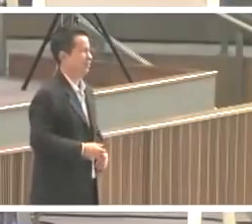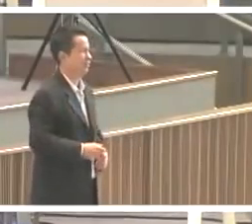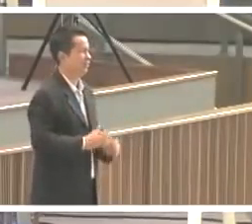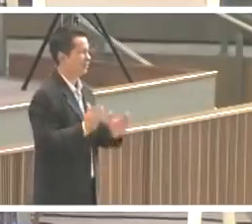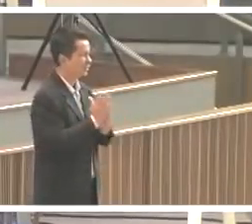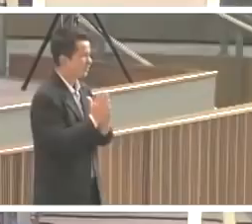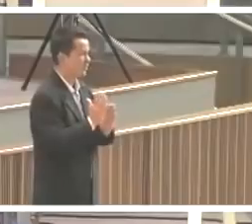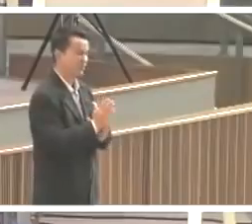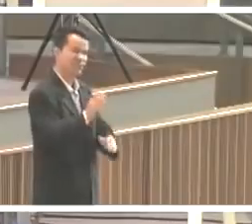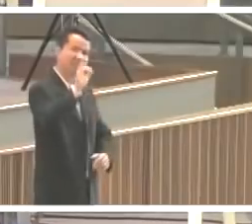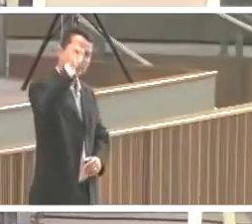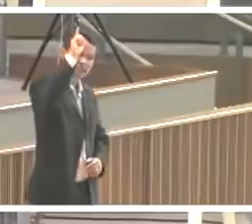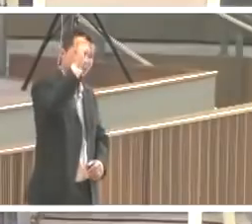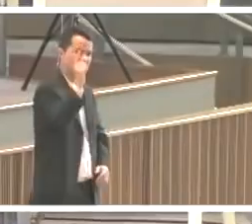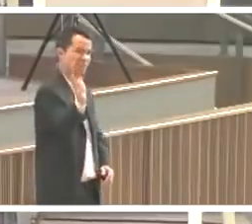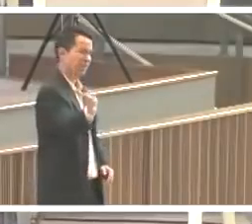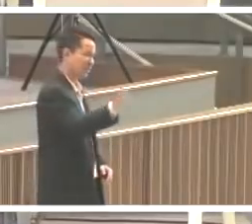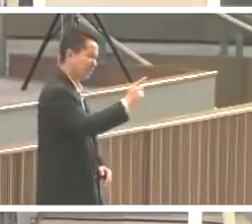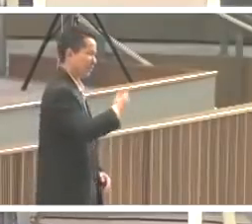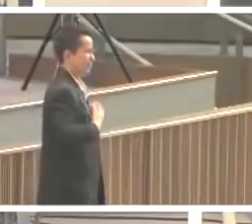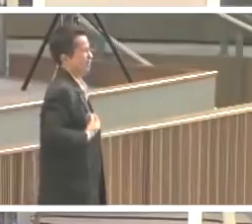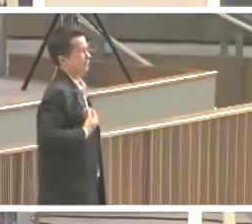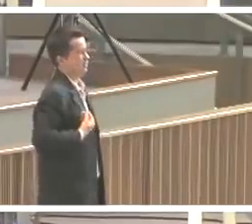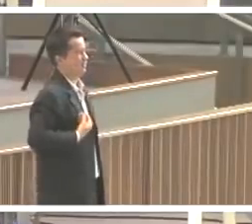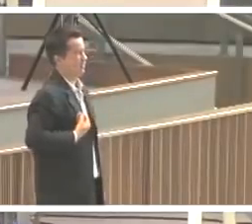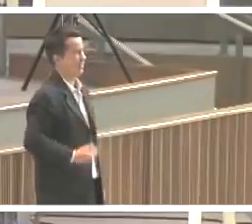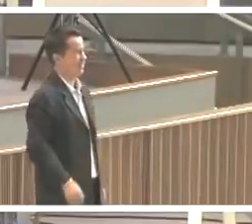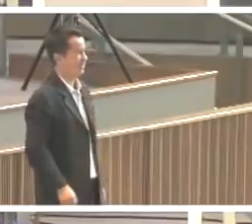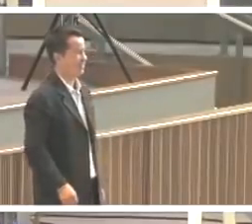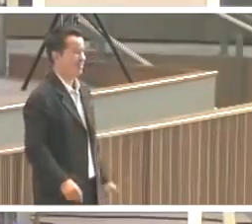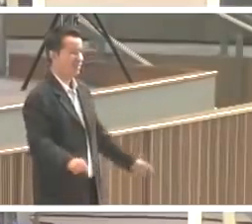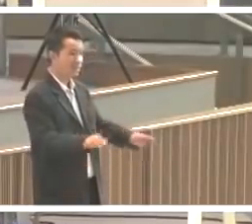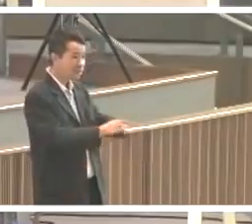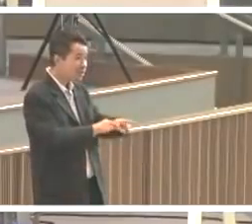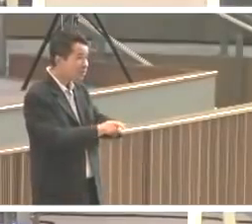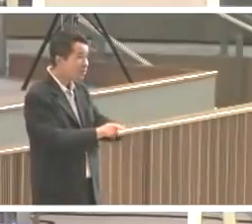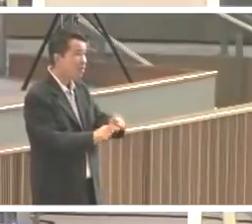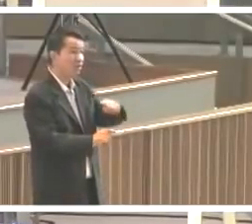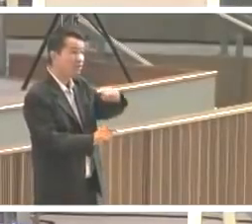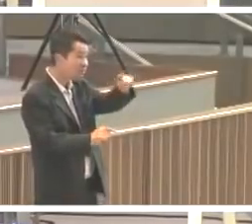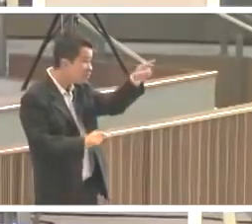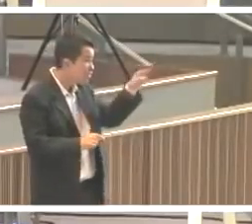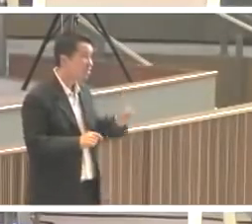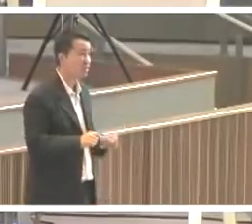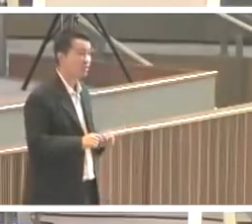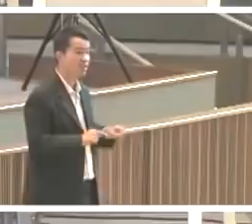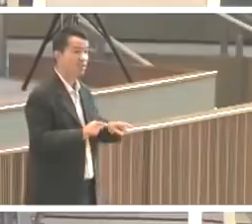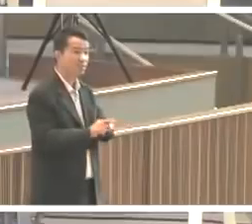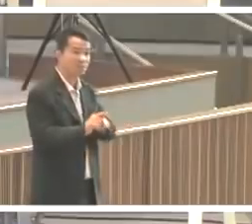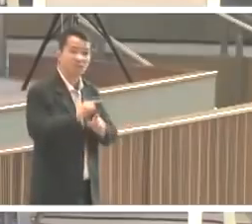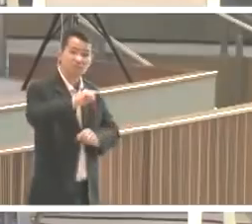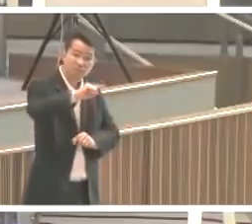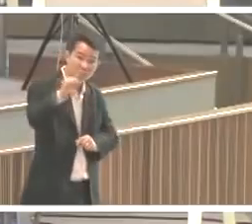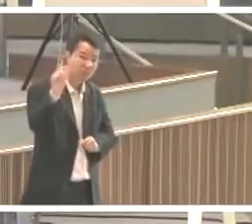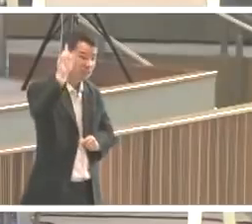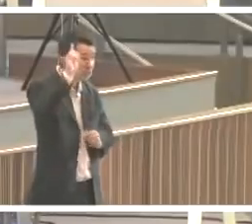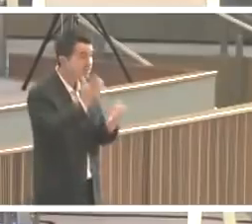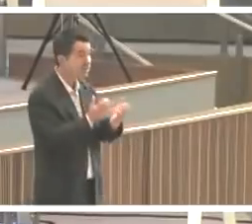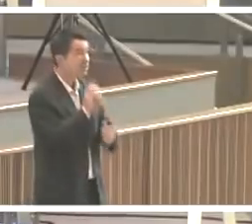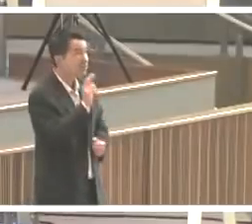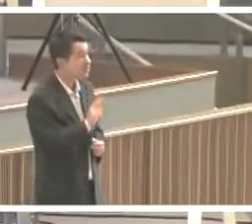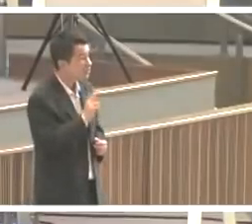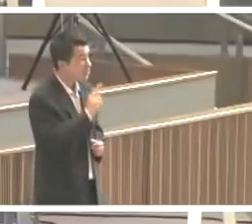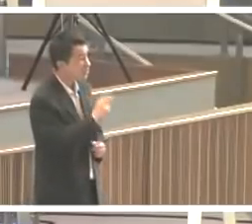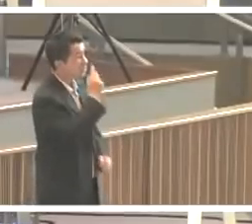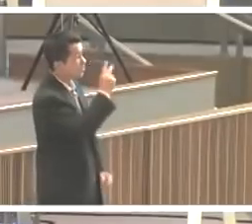Deus por essas vidas. E você também. Deus pode usar você. Deus quer usar